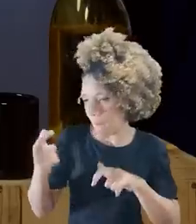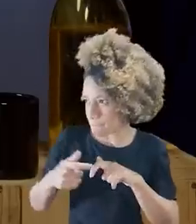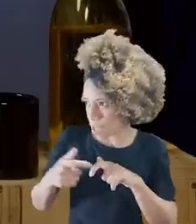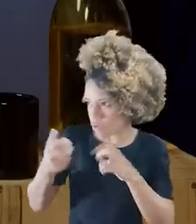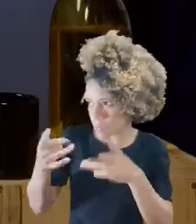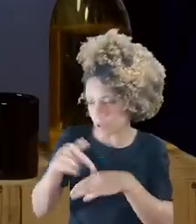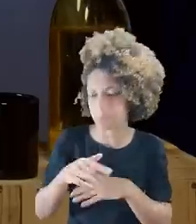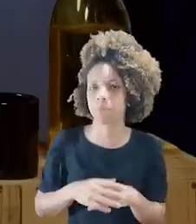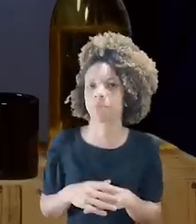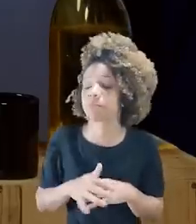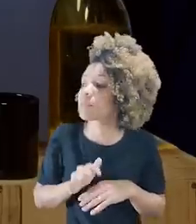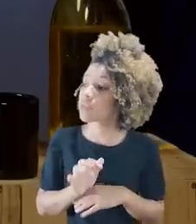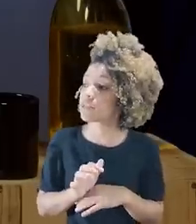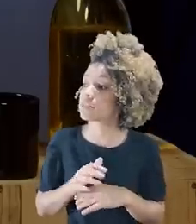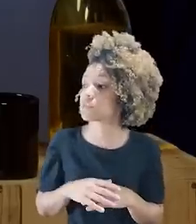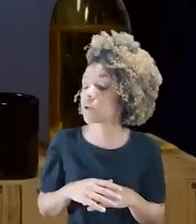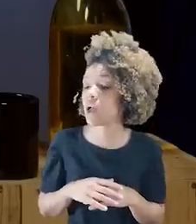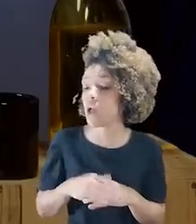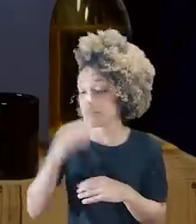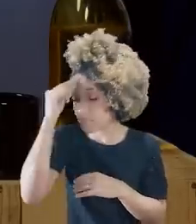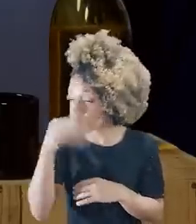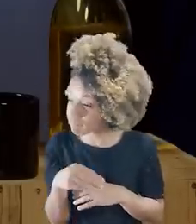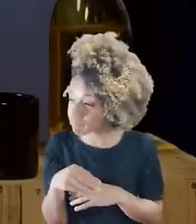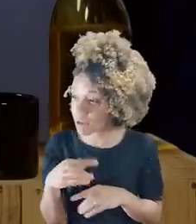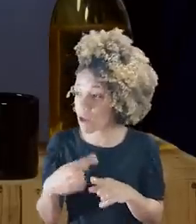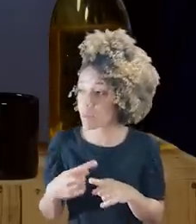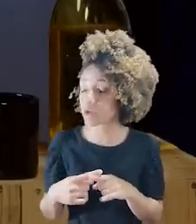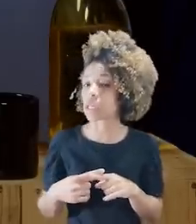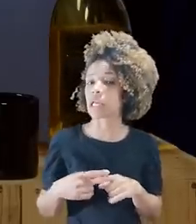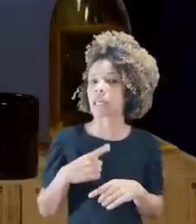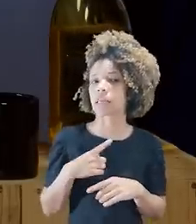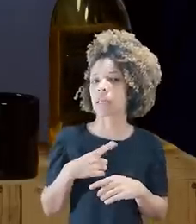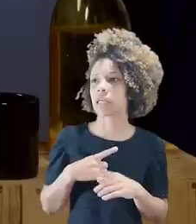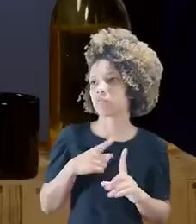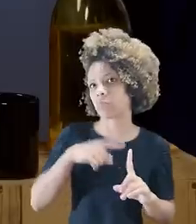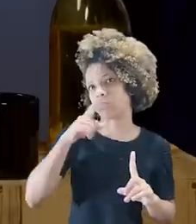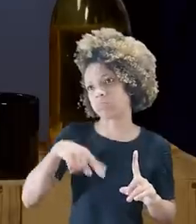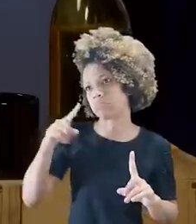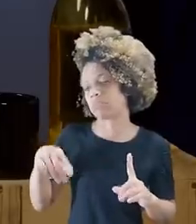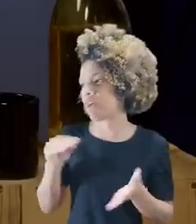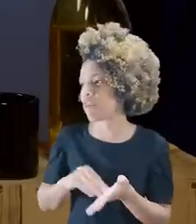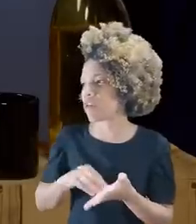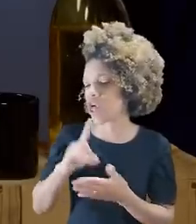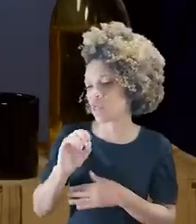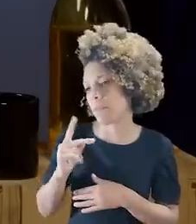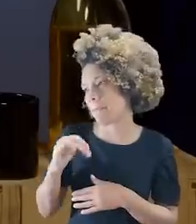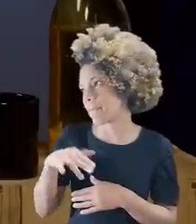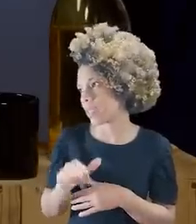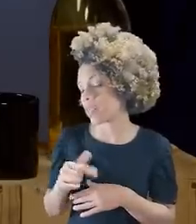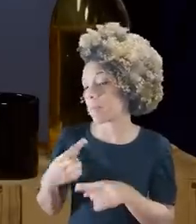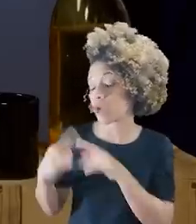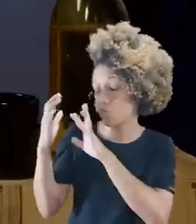aqui é isso é essas frustrações que a gente tem de altos e baixos a falta dopamina porque porque o nosso cérebro ele nunca foi